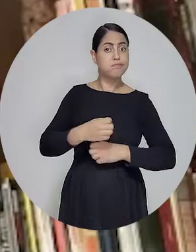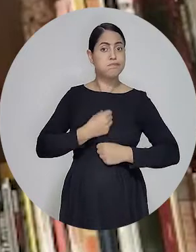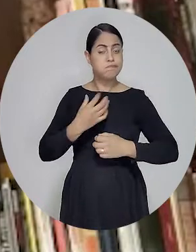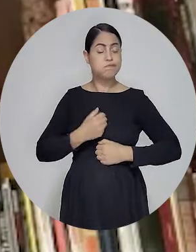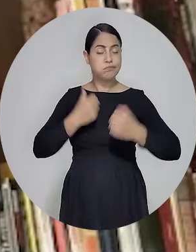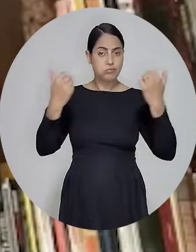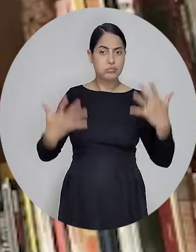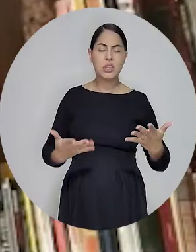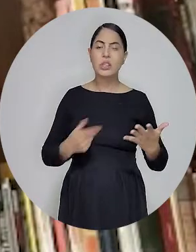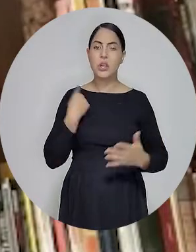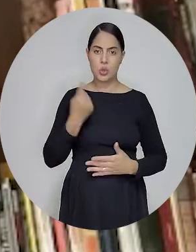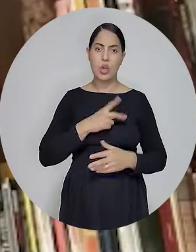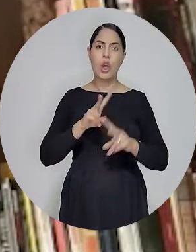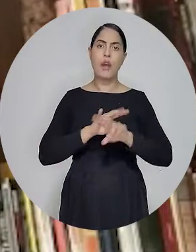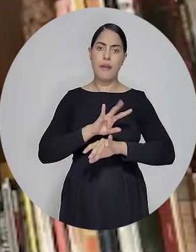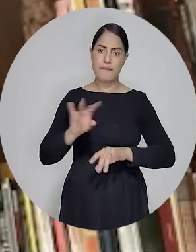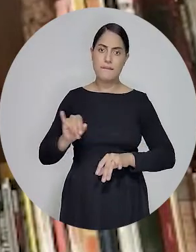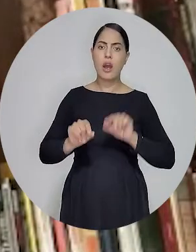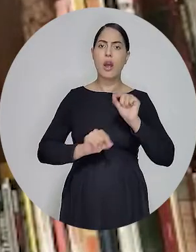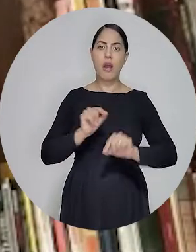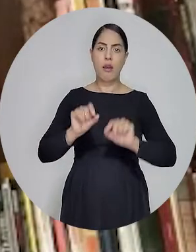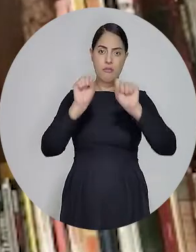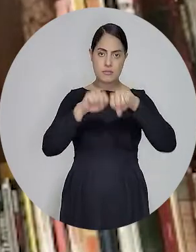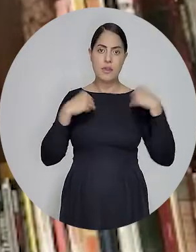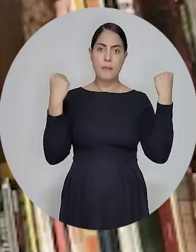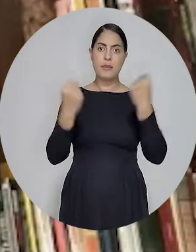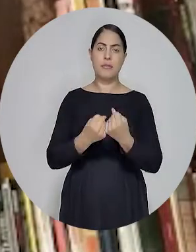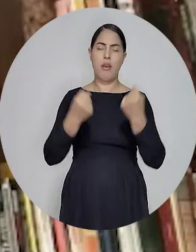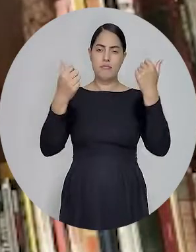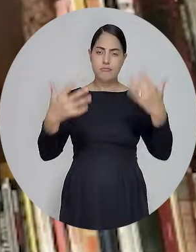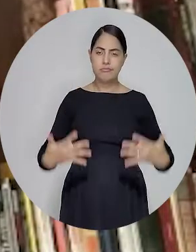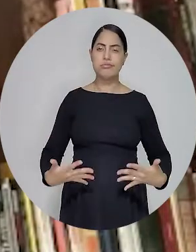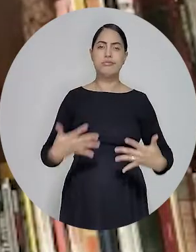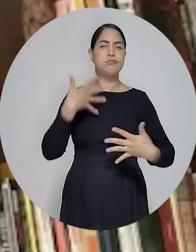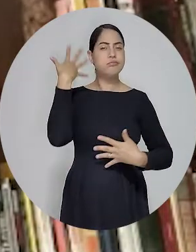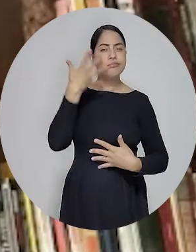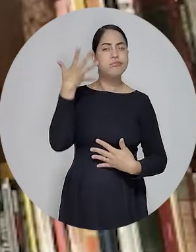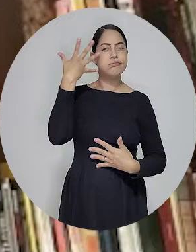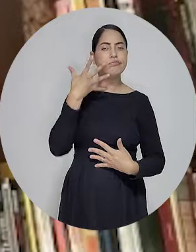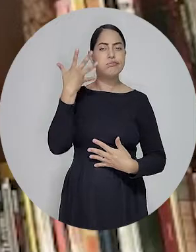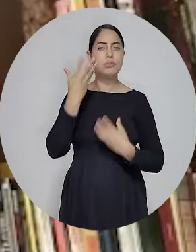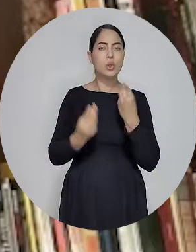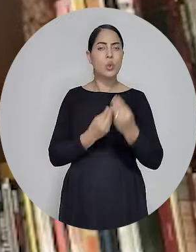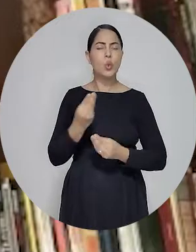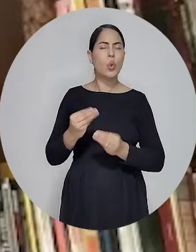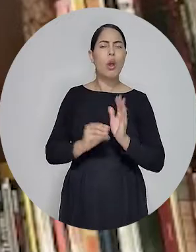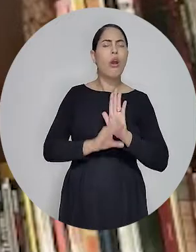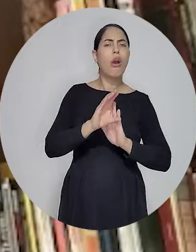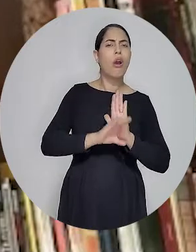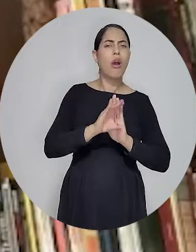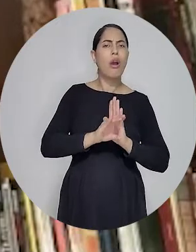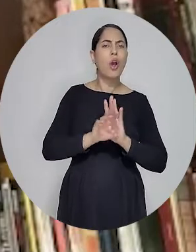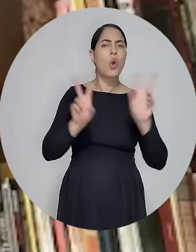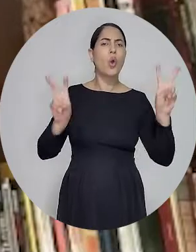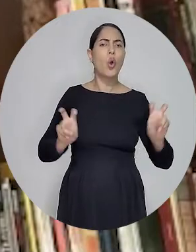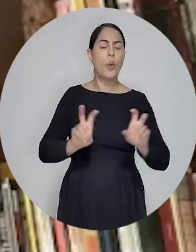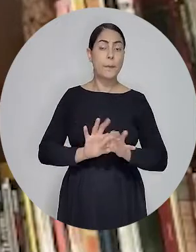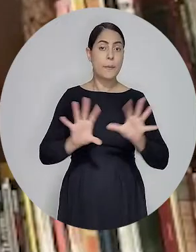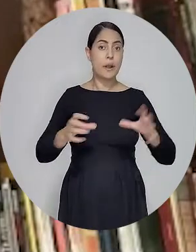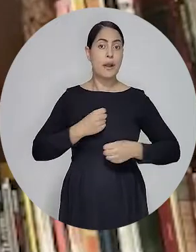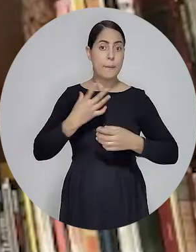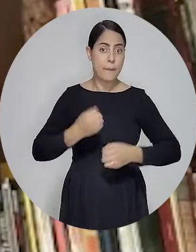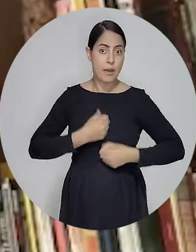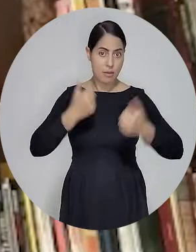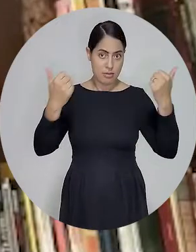fazer um seminário para discutir os grandes temas da liberdade de expressão, inclusive para definir de maneira clara o conceito de liberdade de